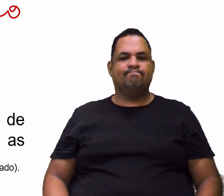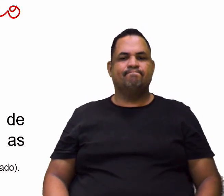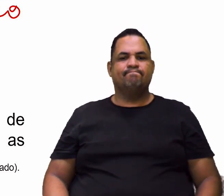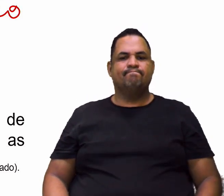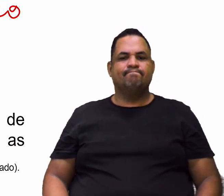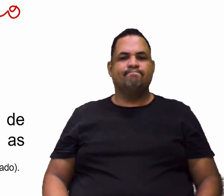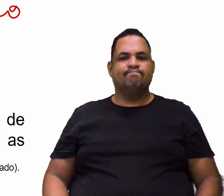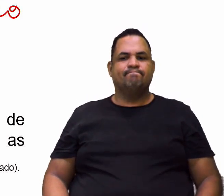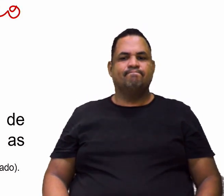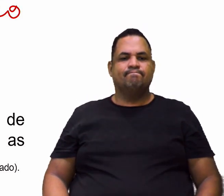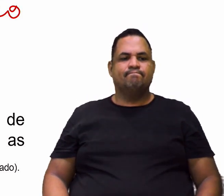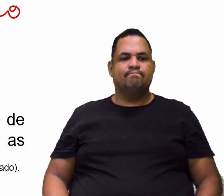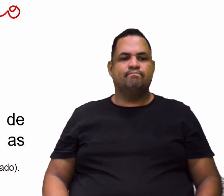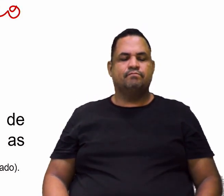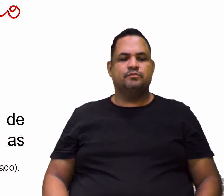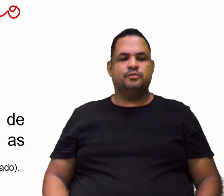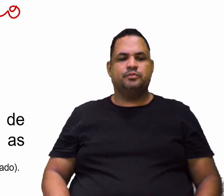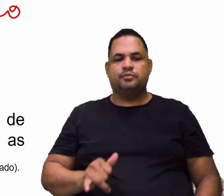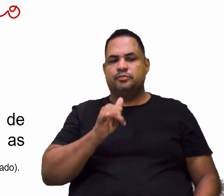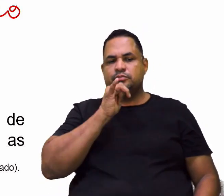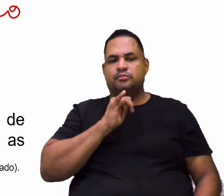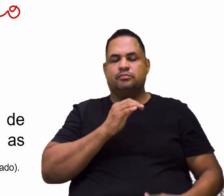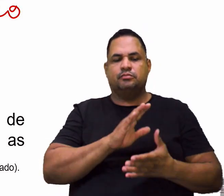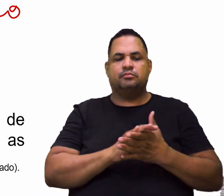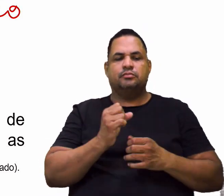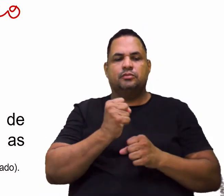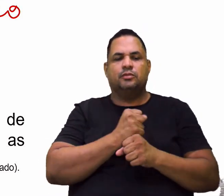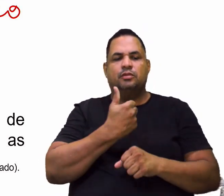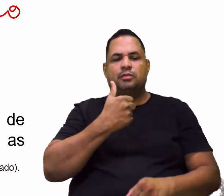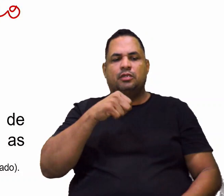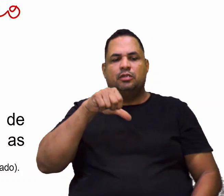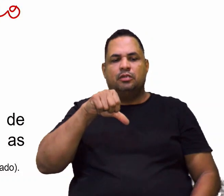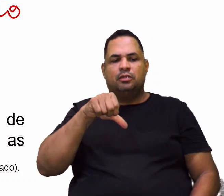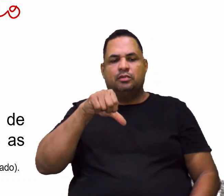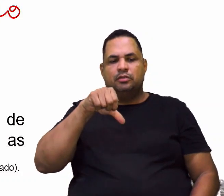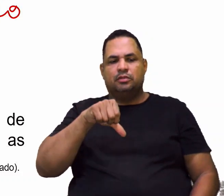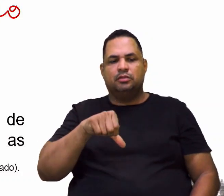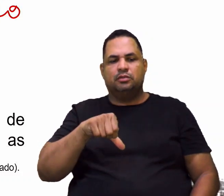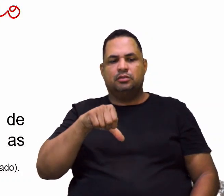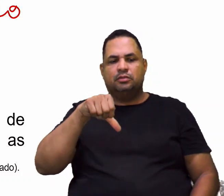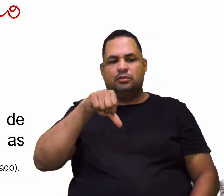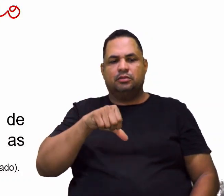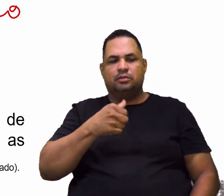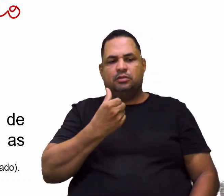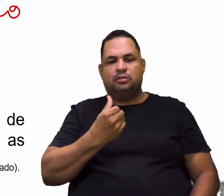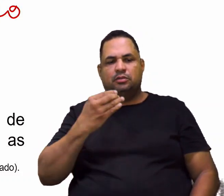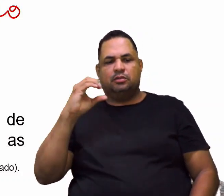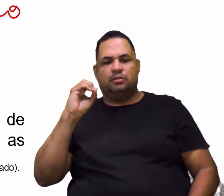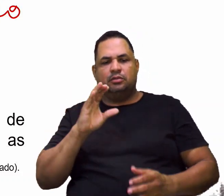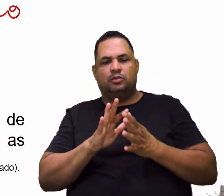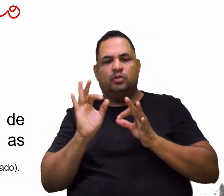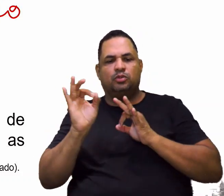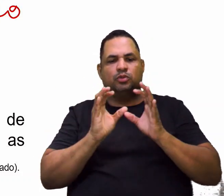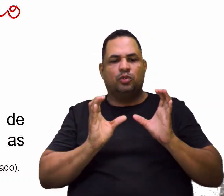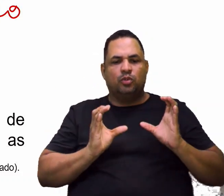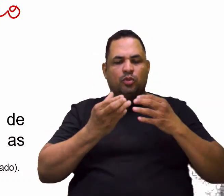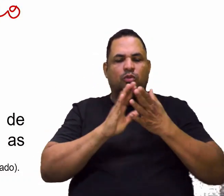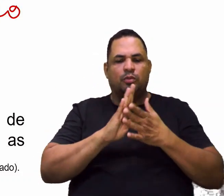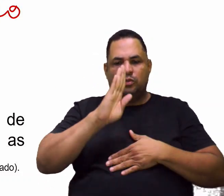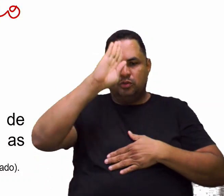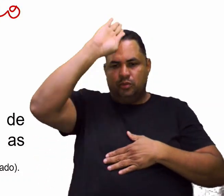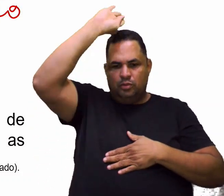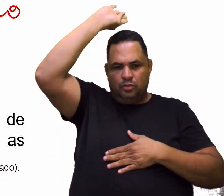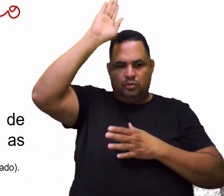diminuir. Por exemplo, em 68, criou-se o Clube de Roma, composto de membros de diversos países a fim de que